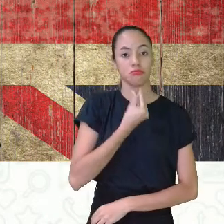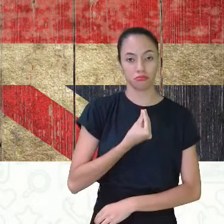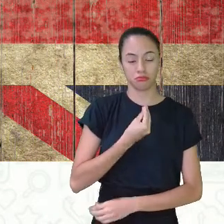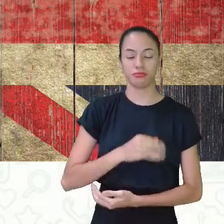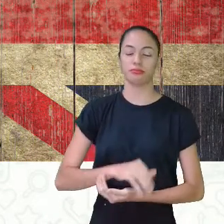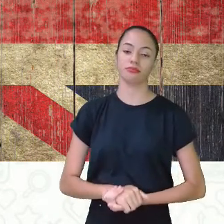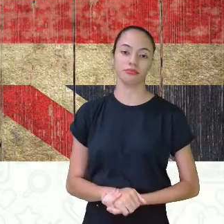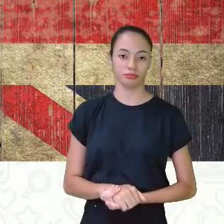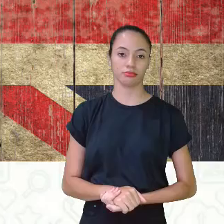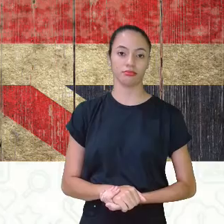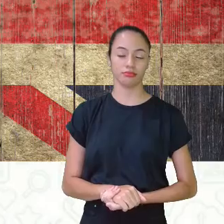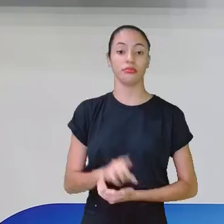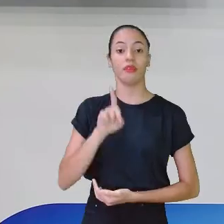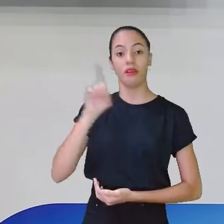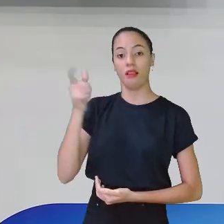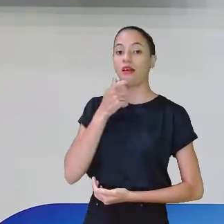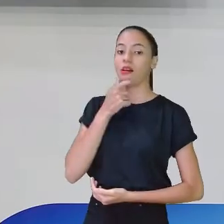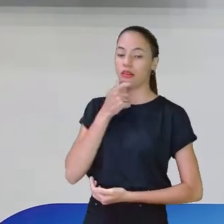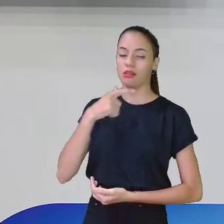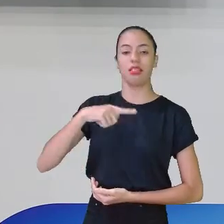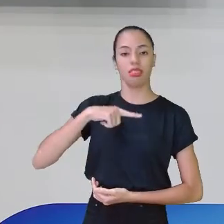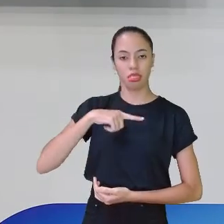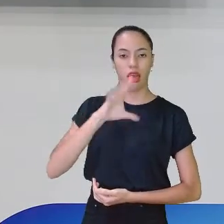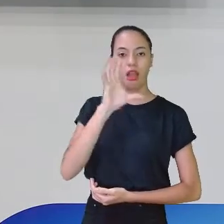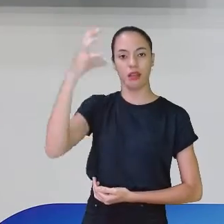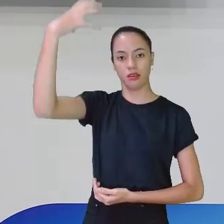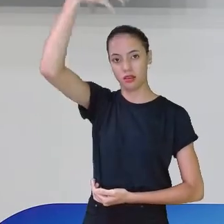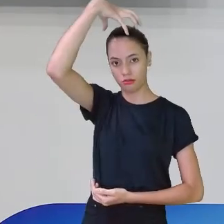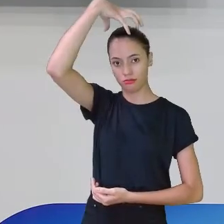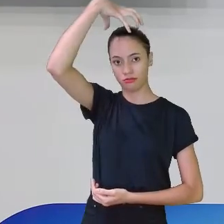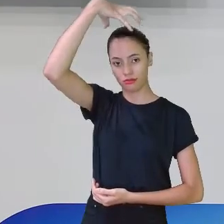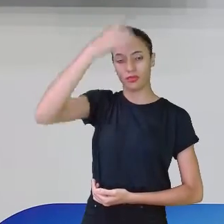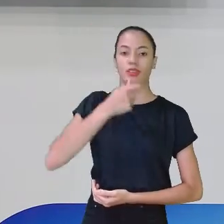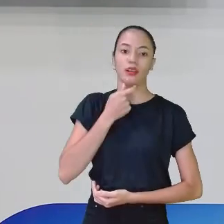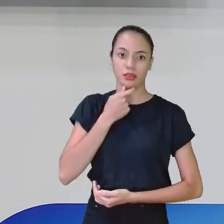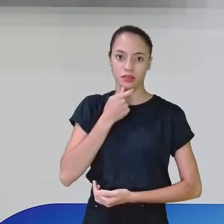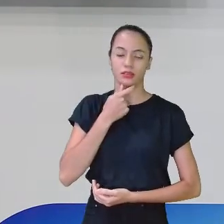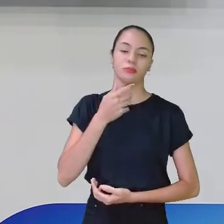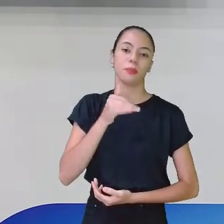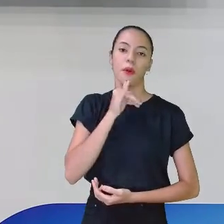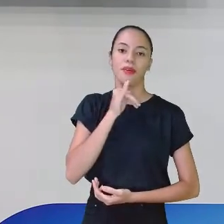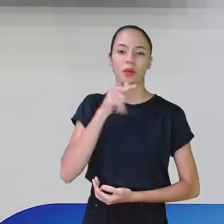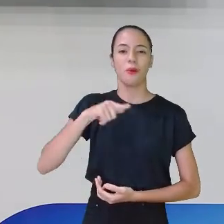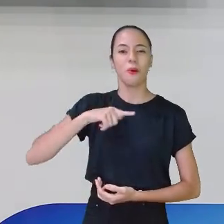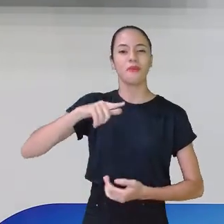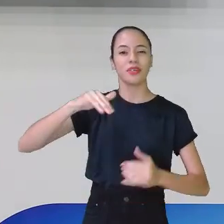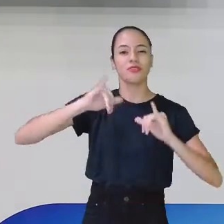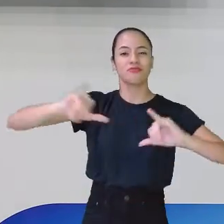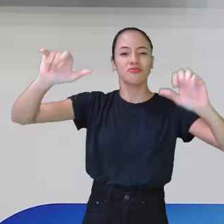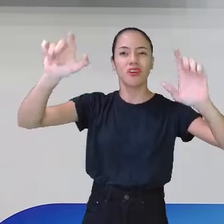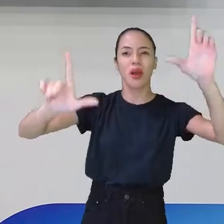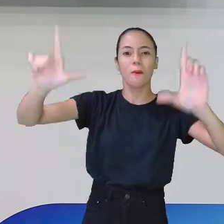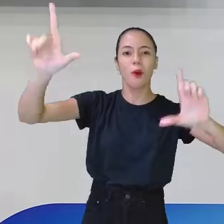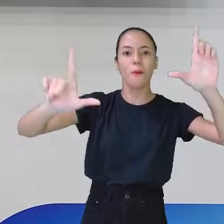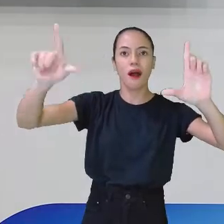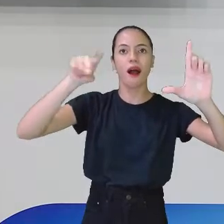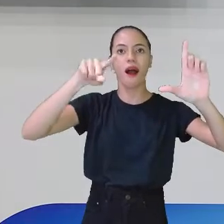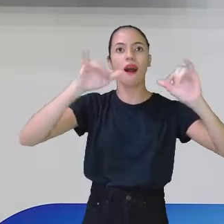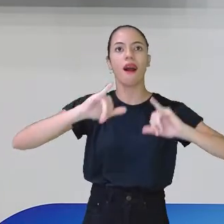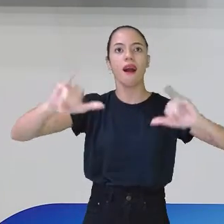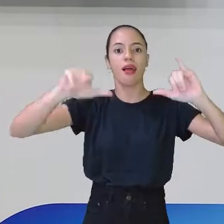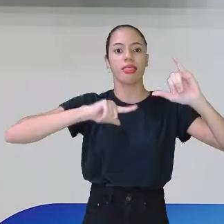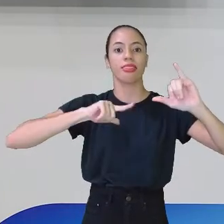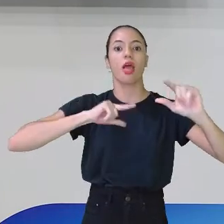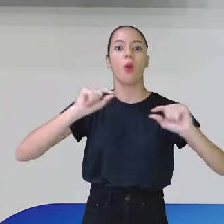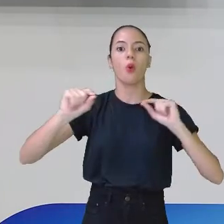gente tem lá, aquela realeza na Inglaterra e tudo mais. Quando a gente escuta nos telejornais, né, nos noticiários, a